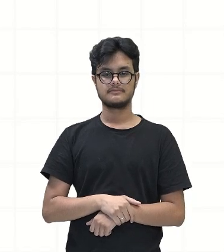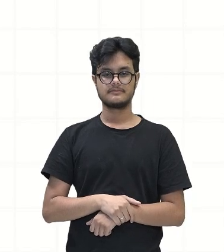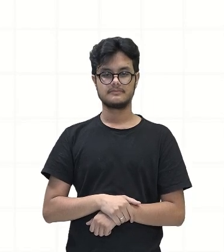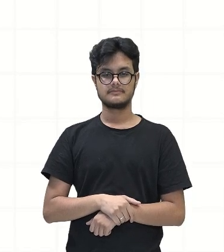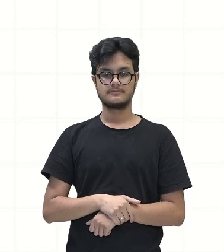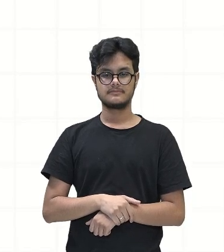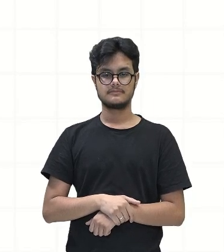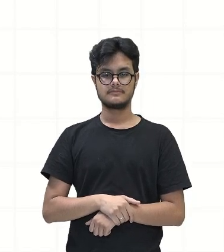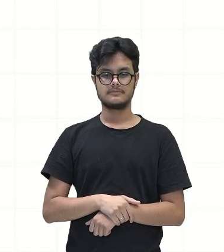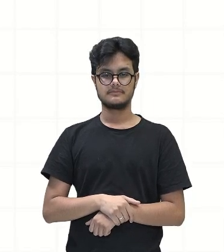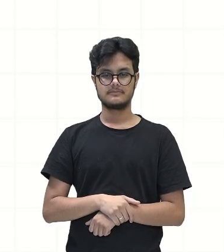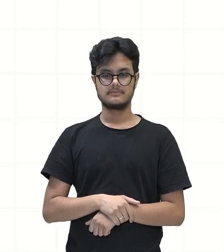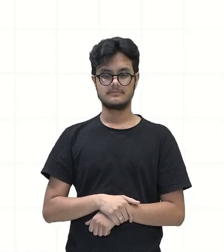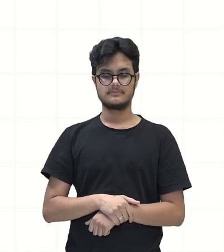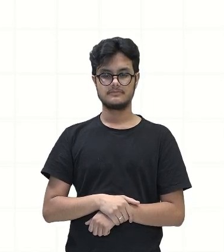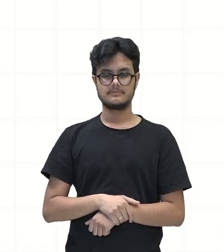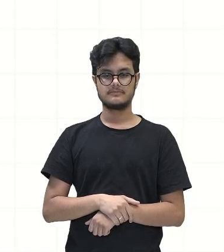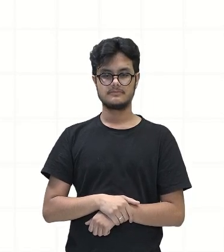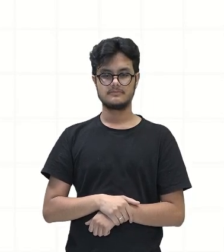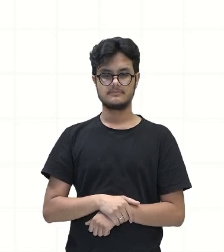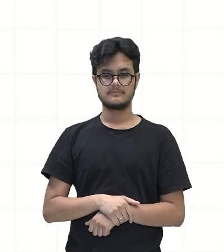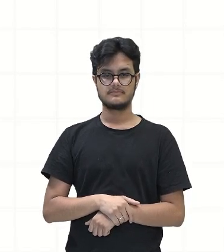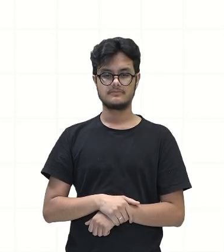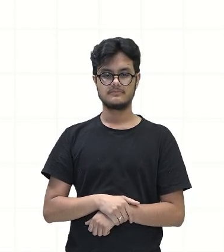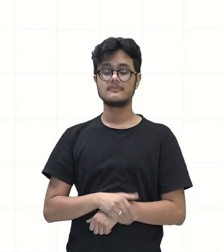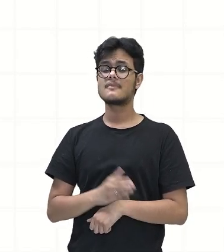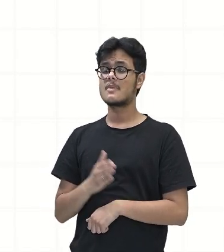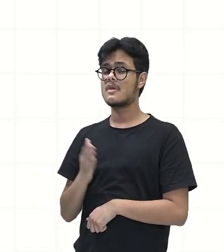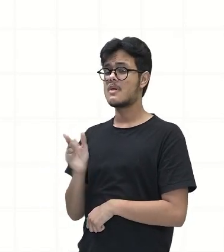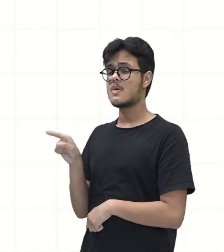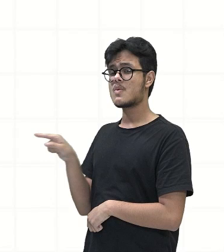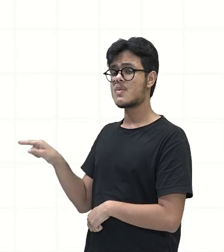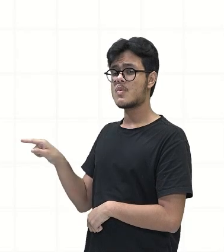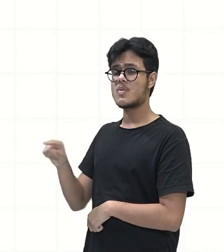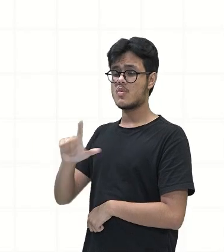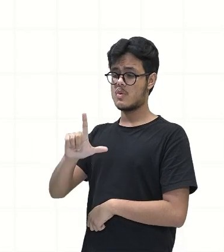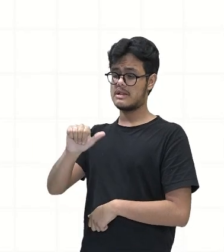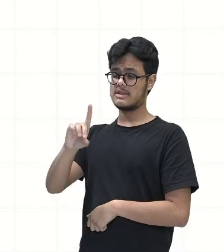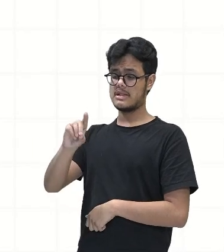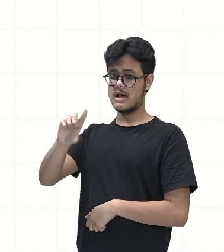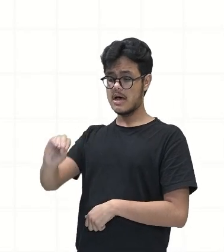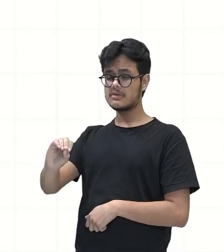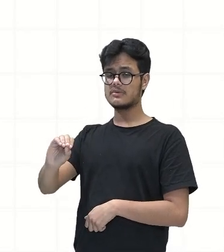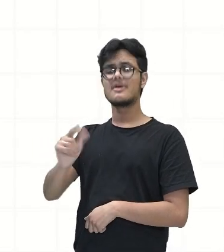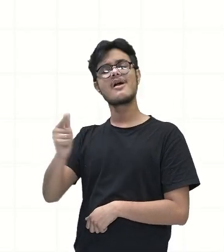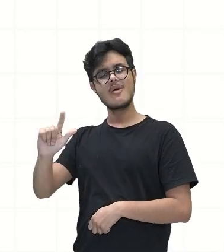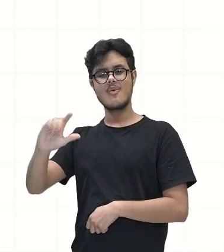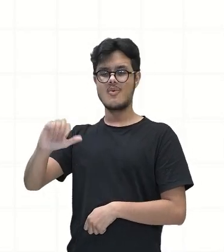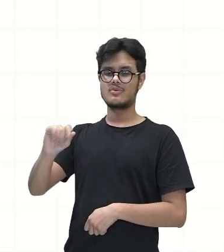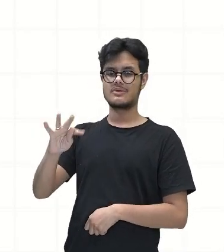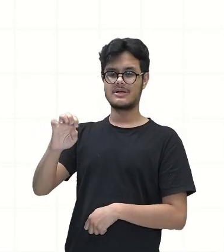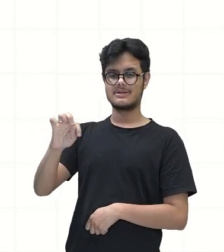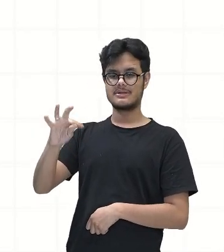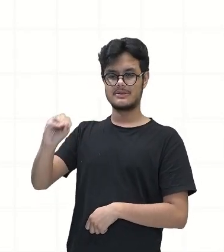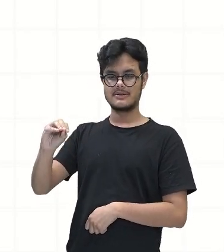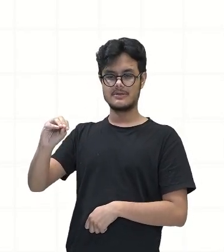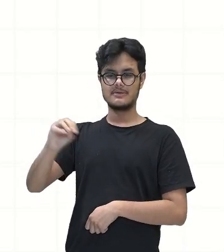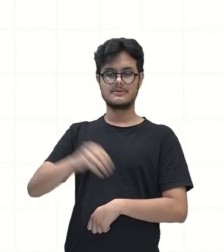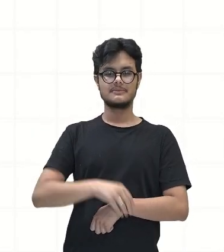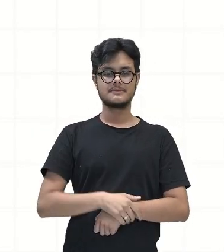é um cateto. E esse outro pedaço aqui do triângulo, né, vai ser o outro